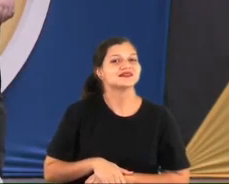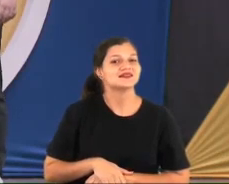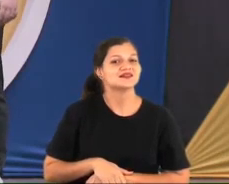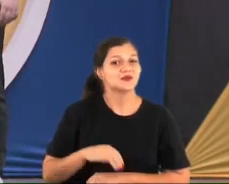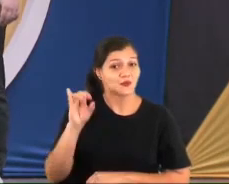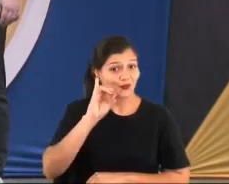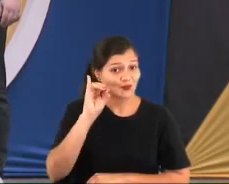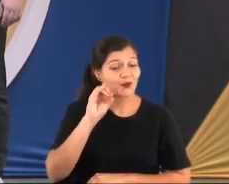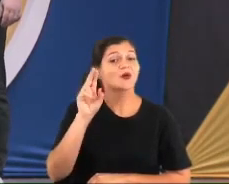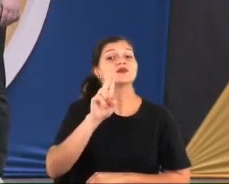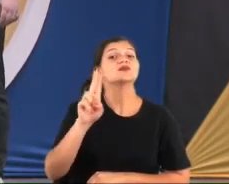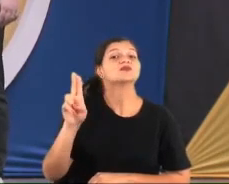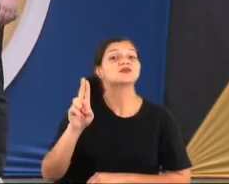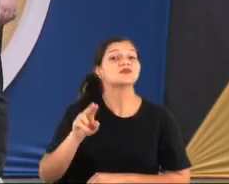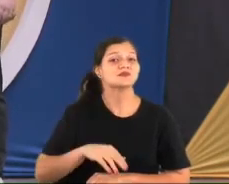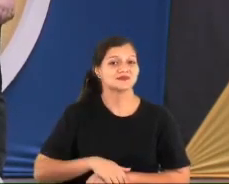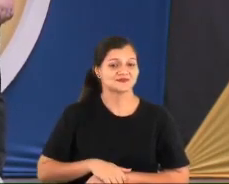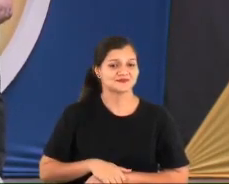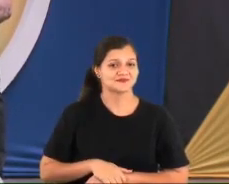Oi? Qual é o teu nome?